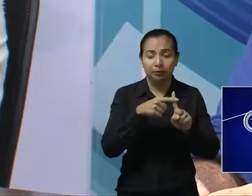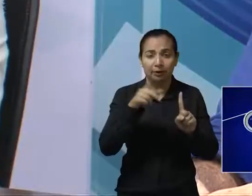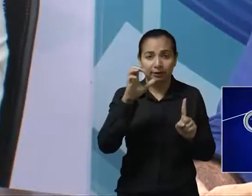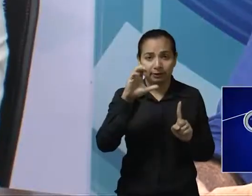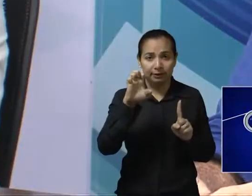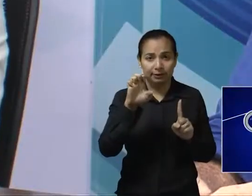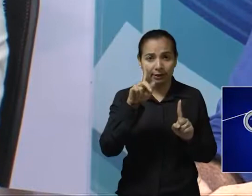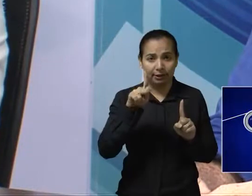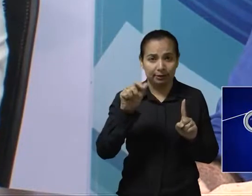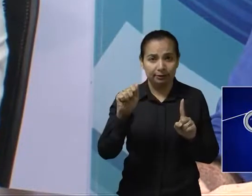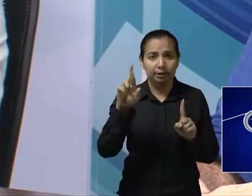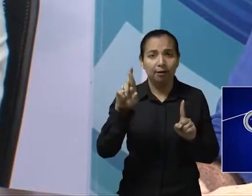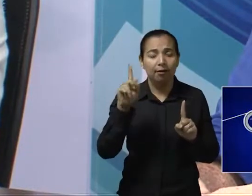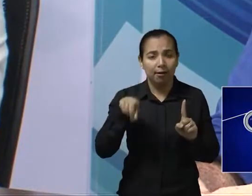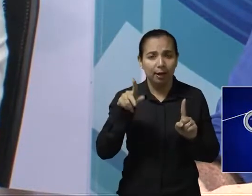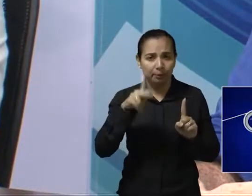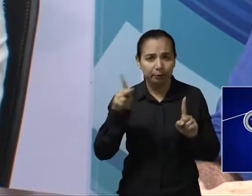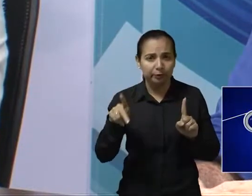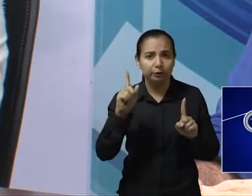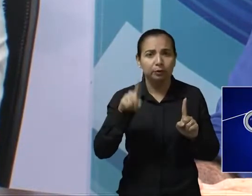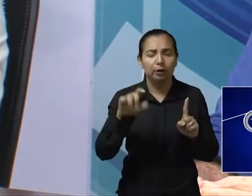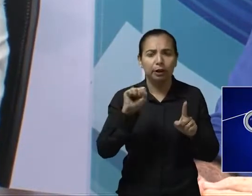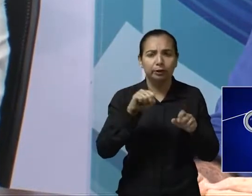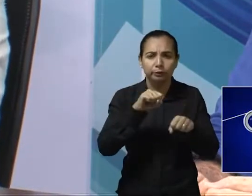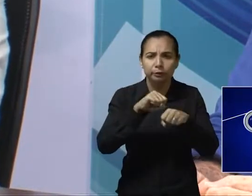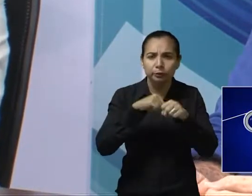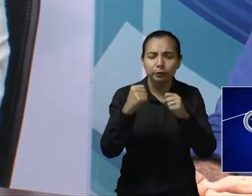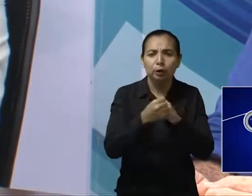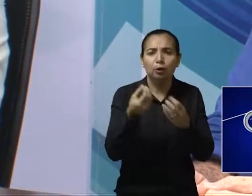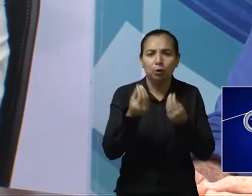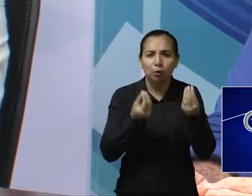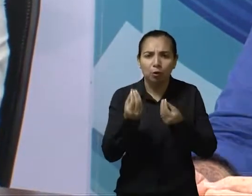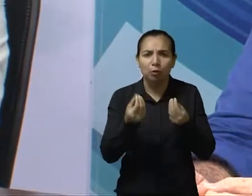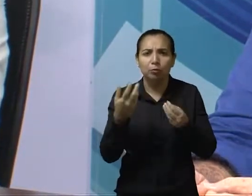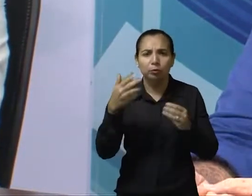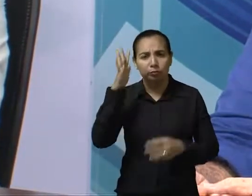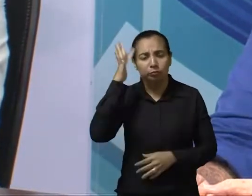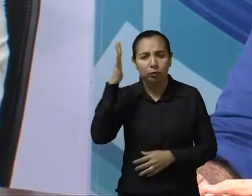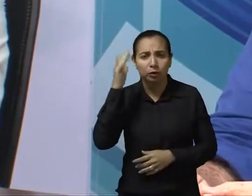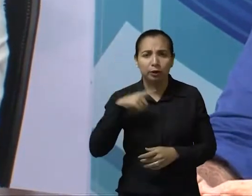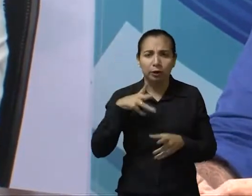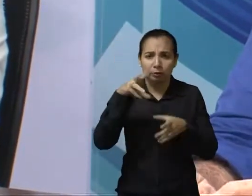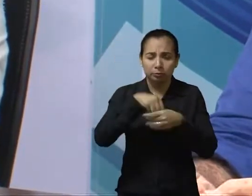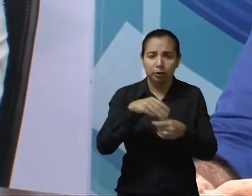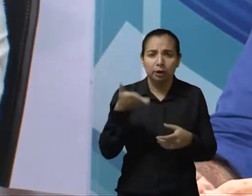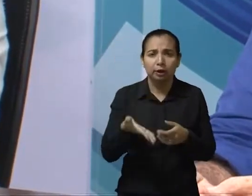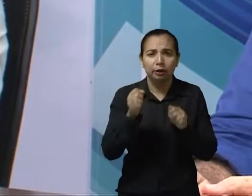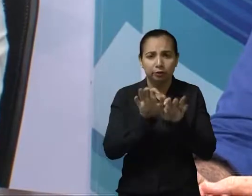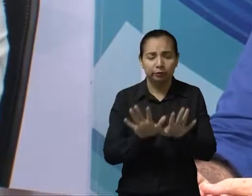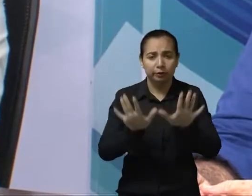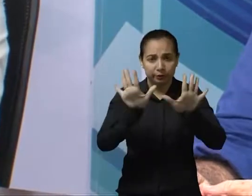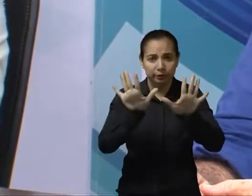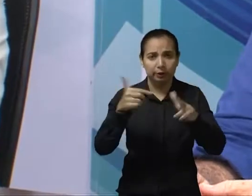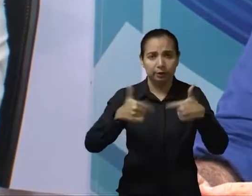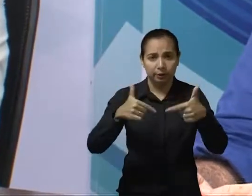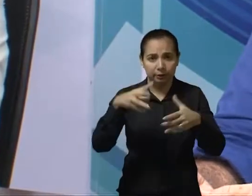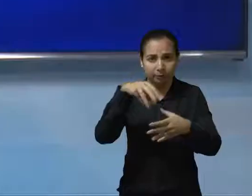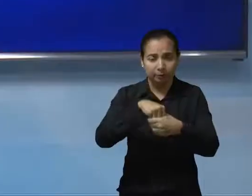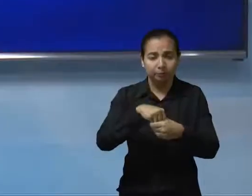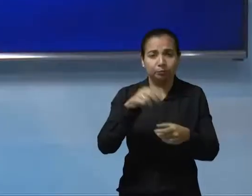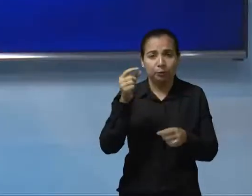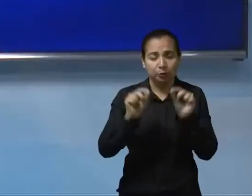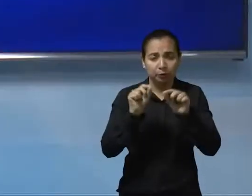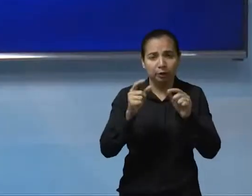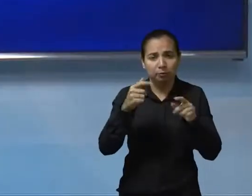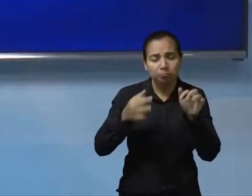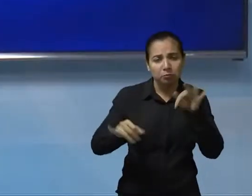Barreira, que como sociólogo, como intelectual, preside hoje, dirige no estado do Ceará, na Universidade Federal, o Laboratório de Estudos